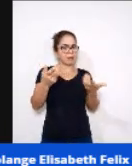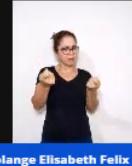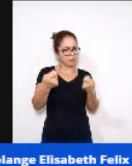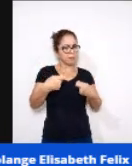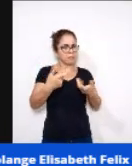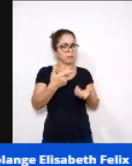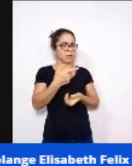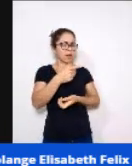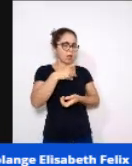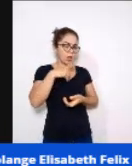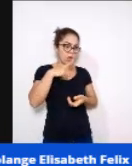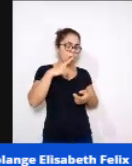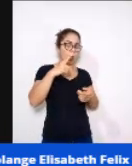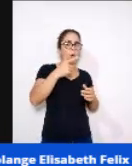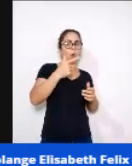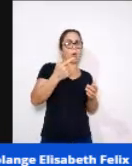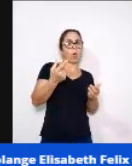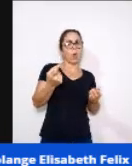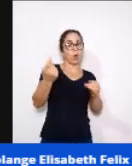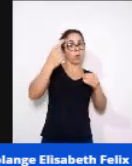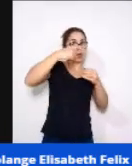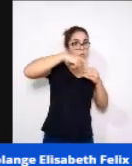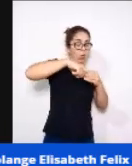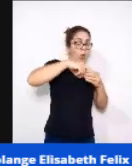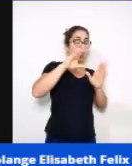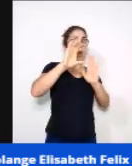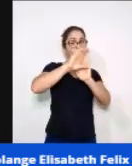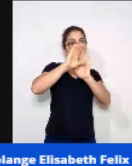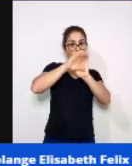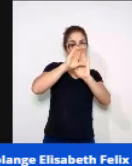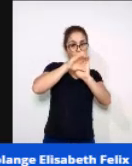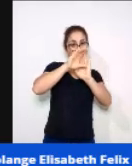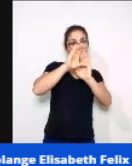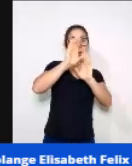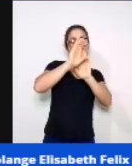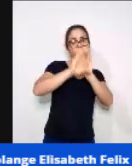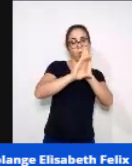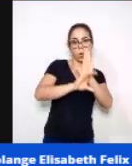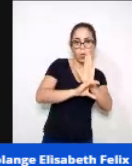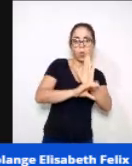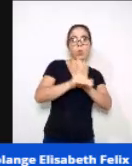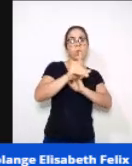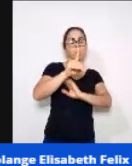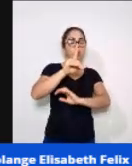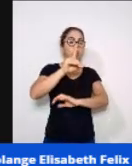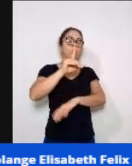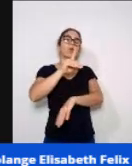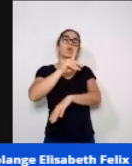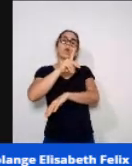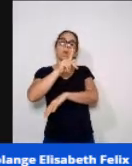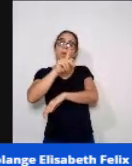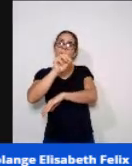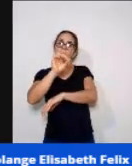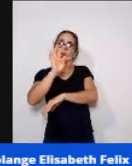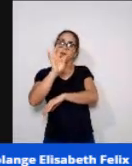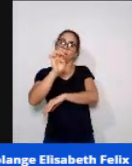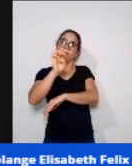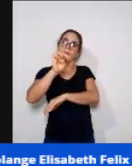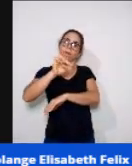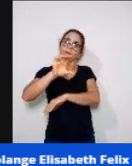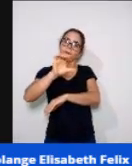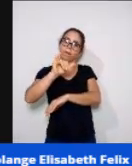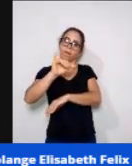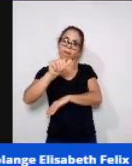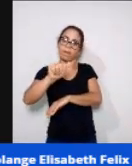de entrar diretamente em propriedades de potência e propriedade de raiz lá no 9º ano. Aí eu continuo.